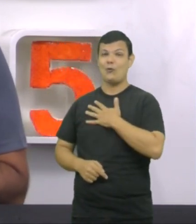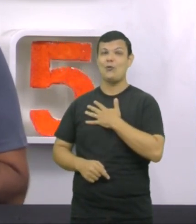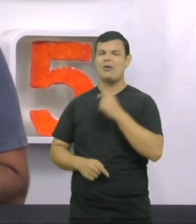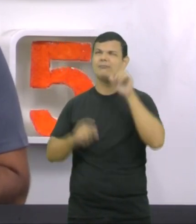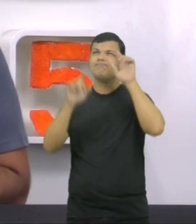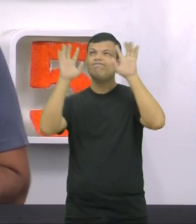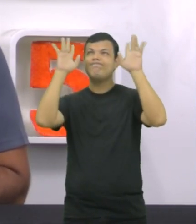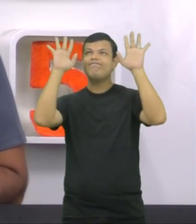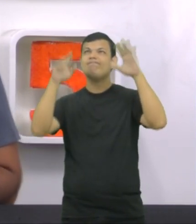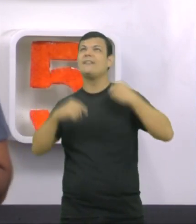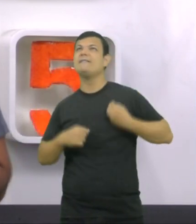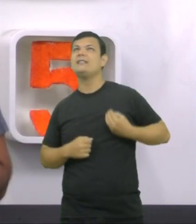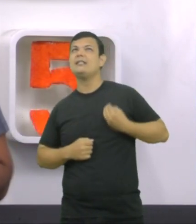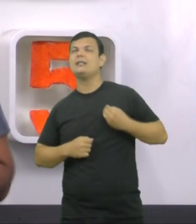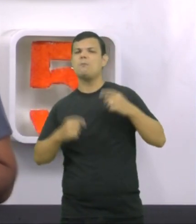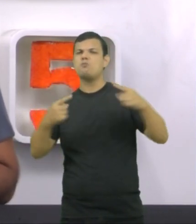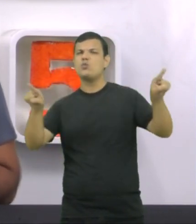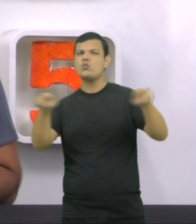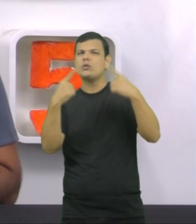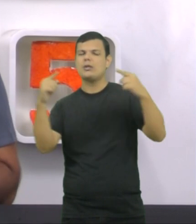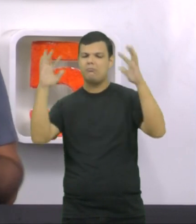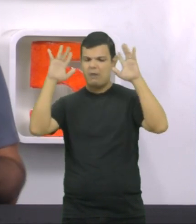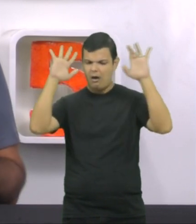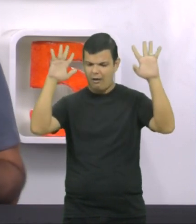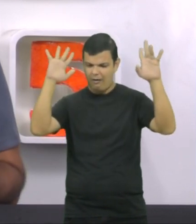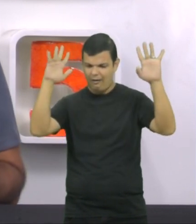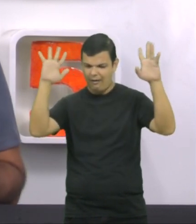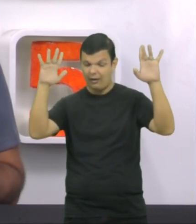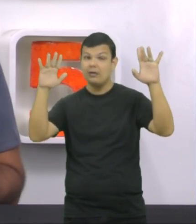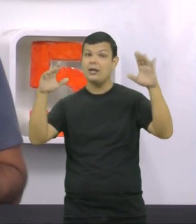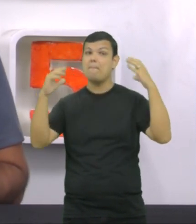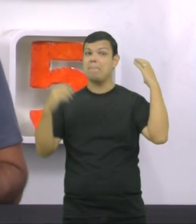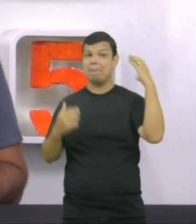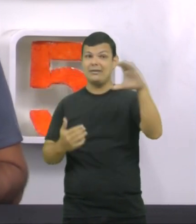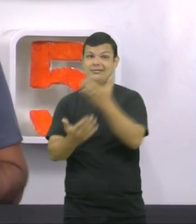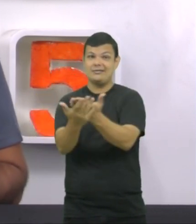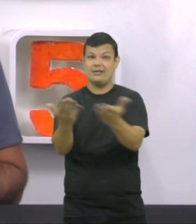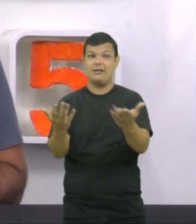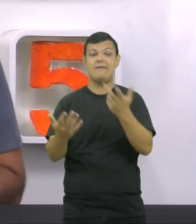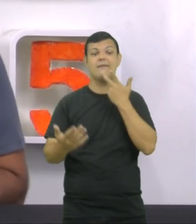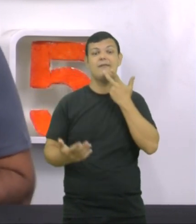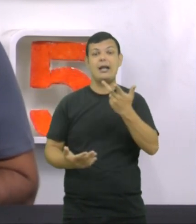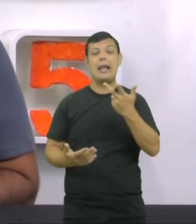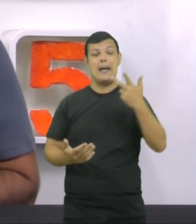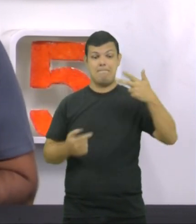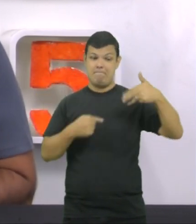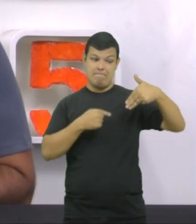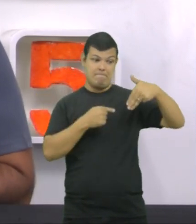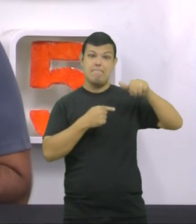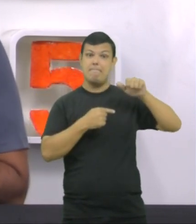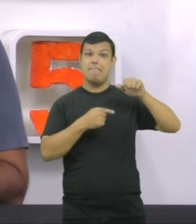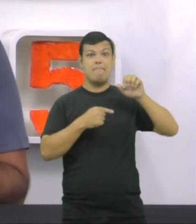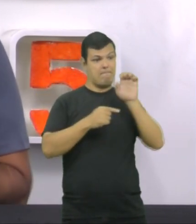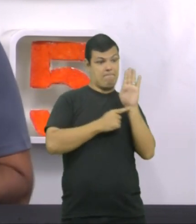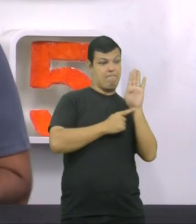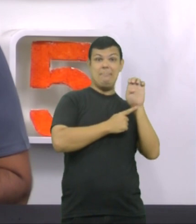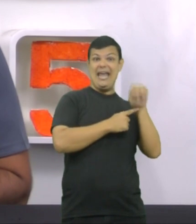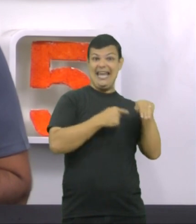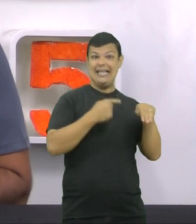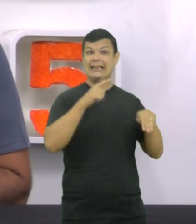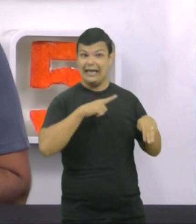porque não tem por que falar. De alguém se tem algo bom para falar, de alguém que pode não ser bem como